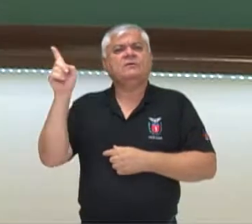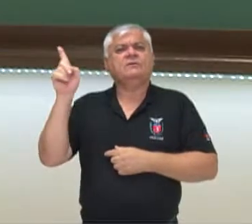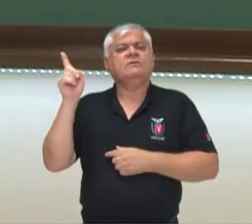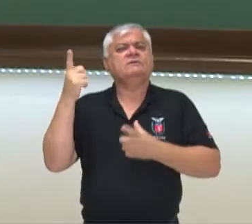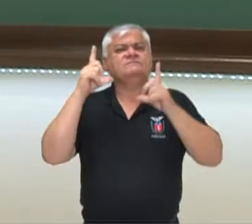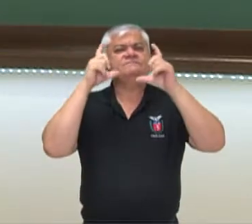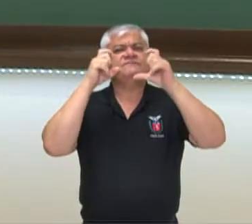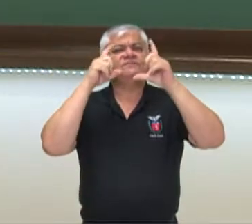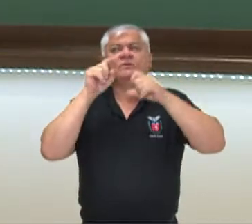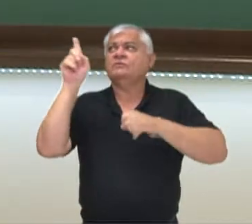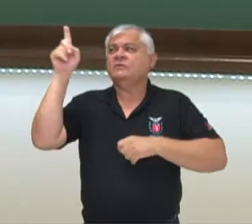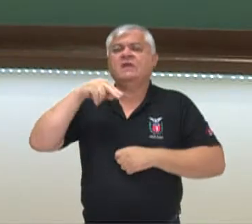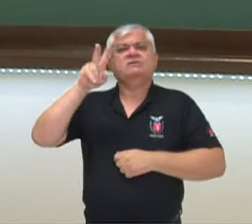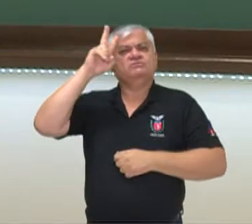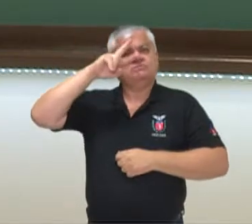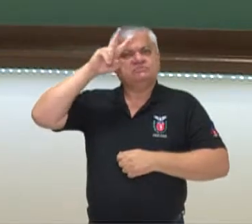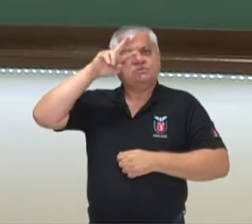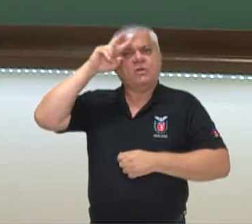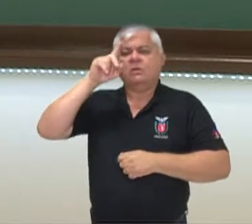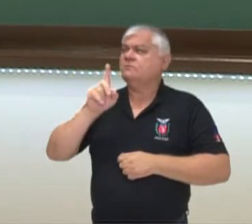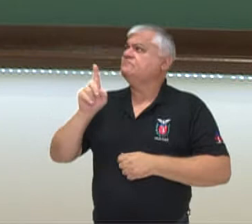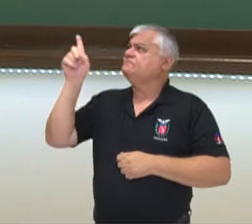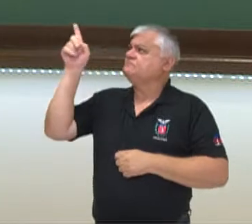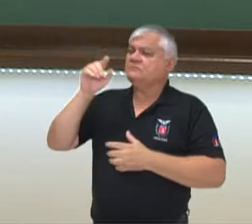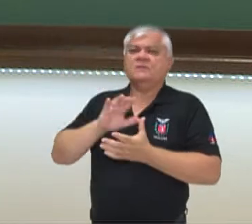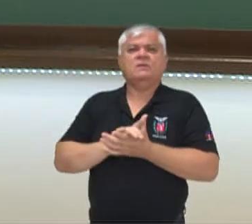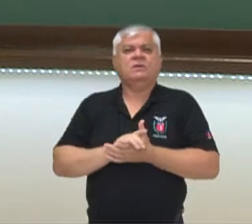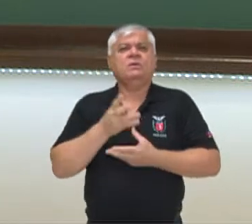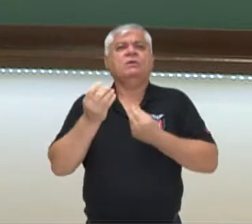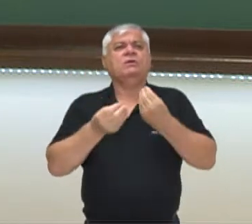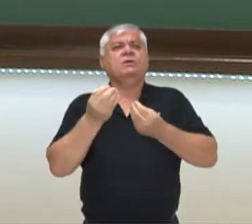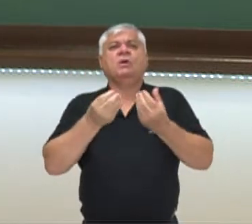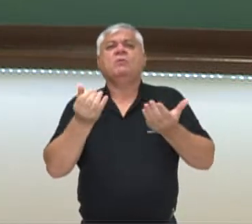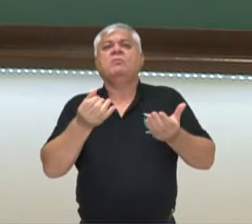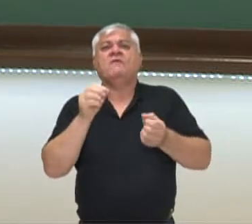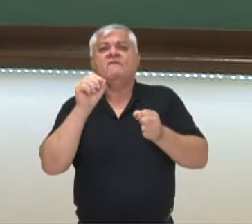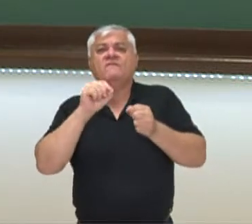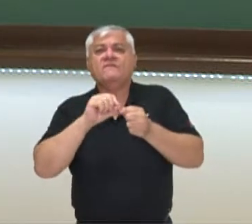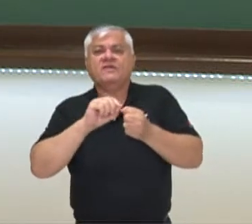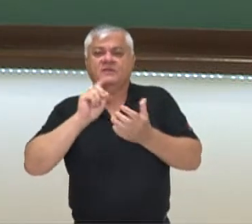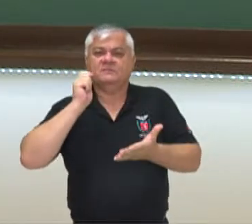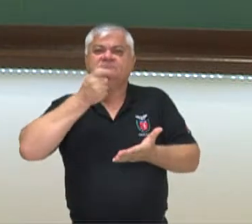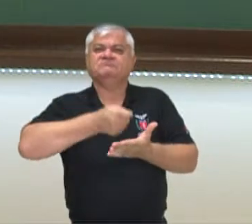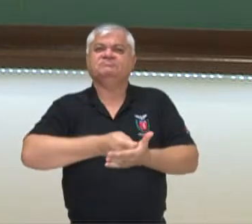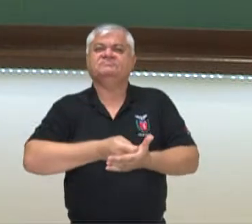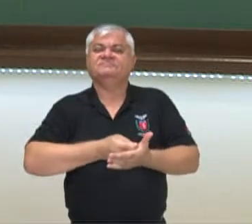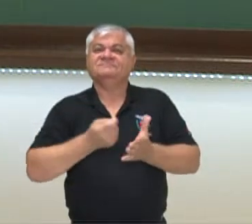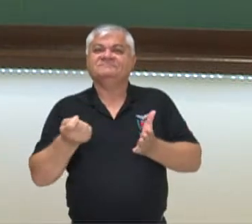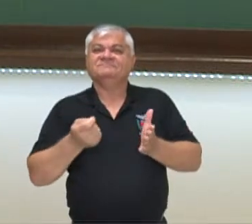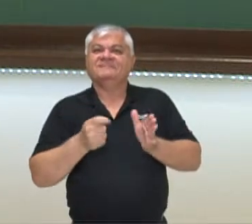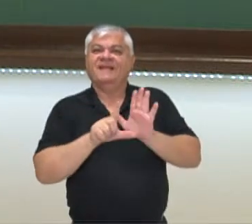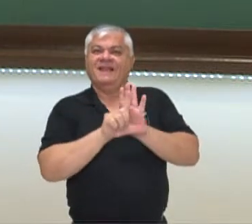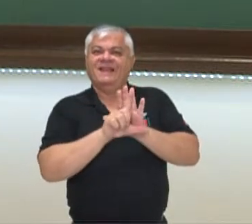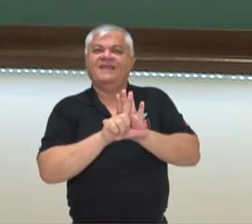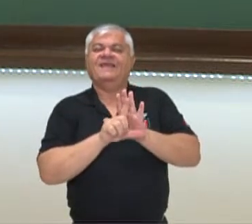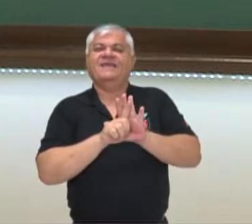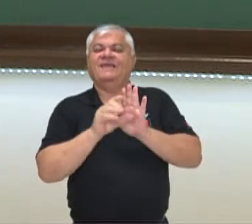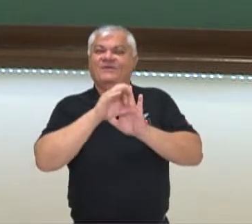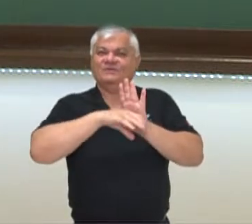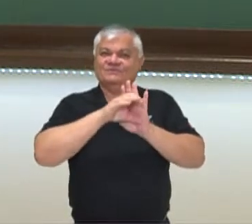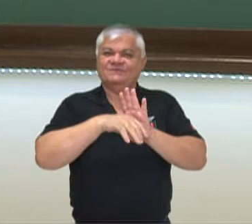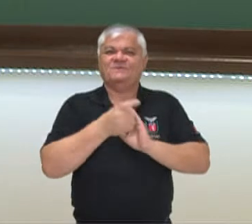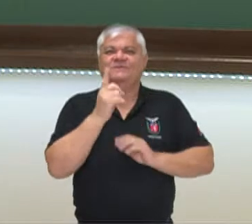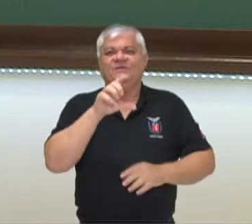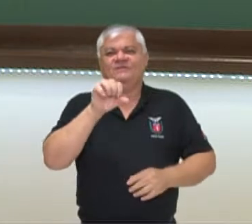fonte histórica, A promulgação da Constituição em 1988. Vou deixar aí um tempinho para